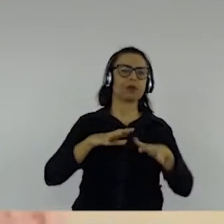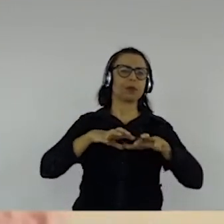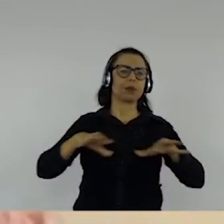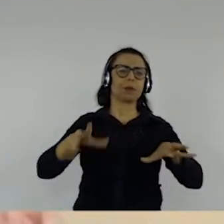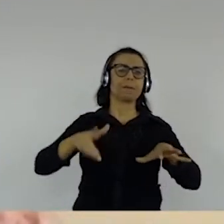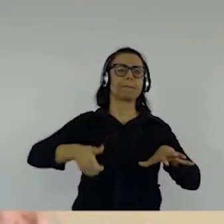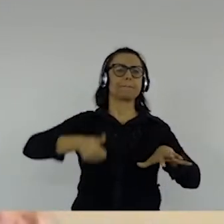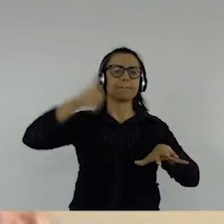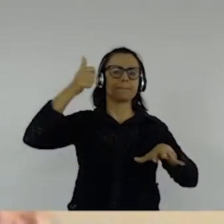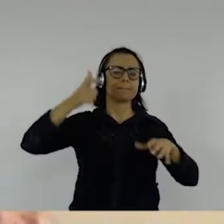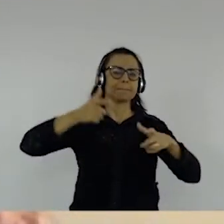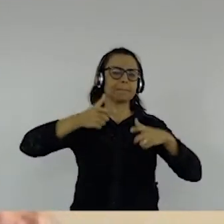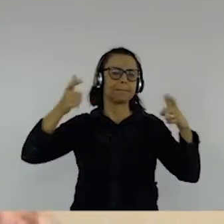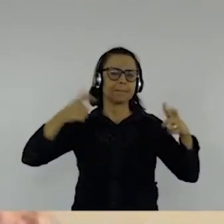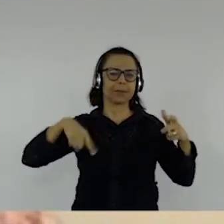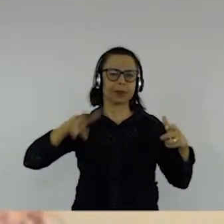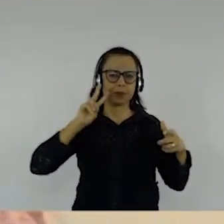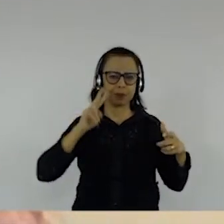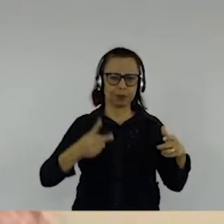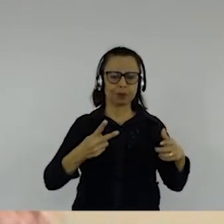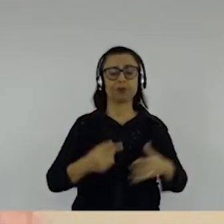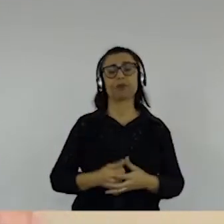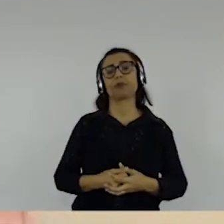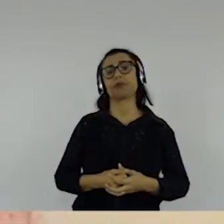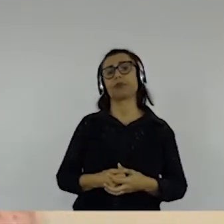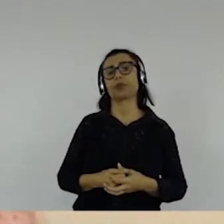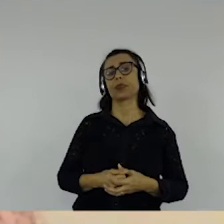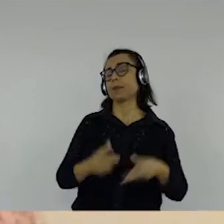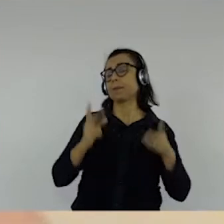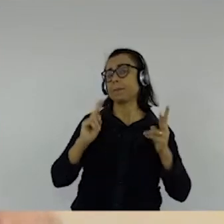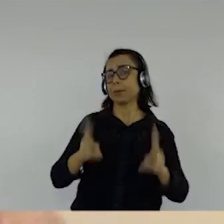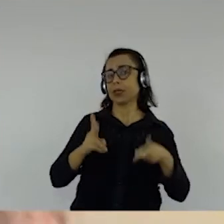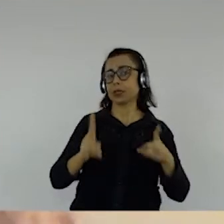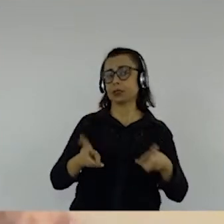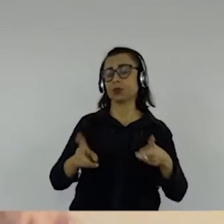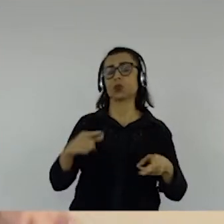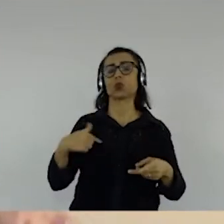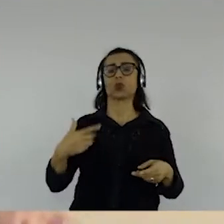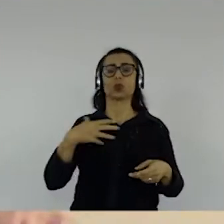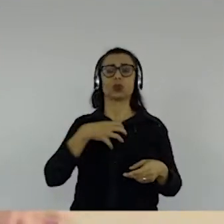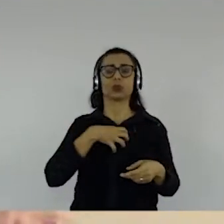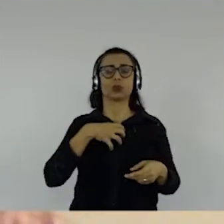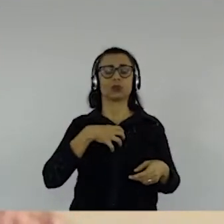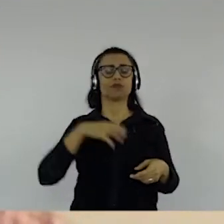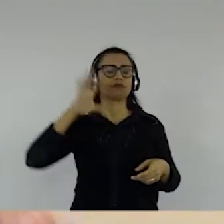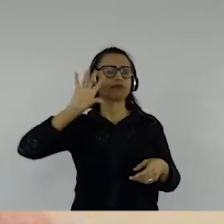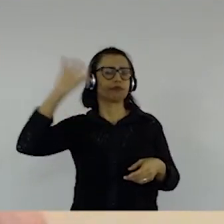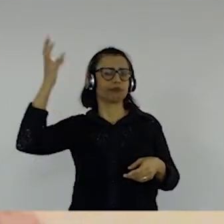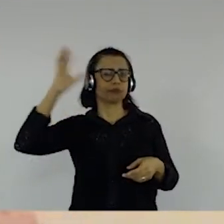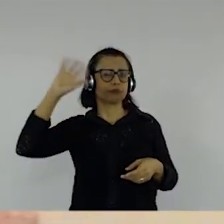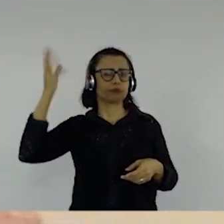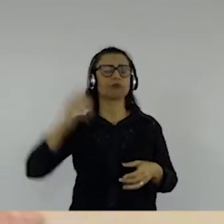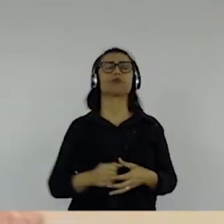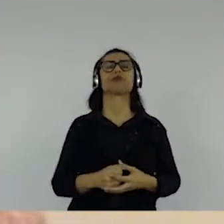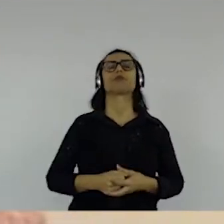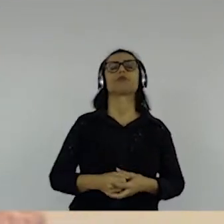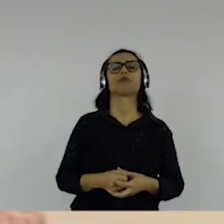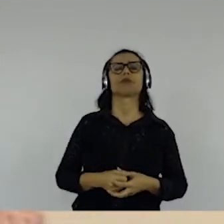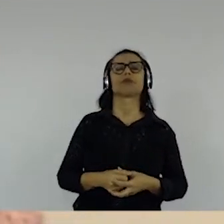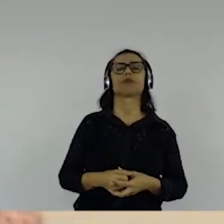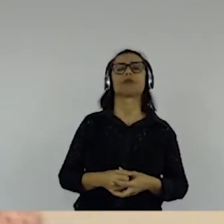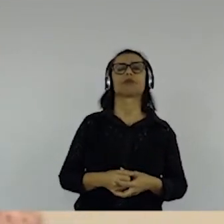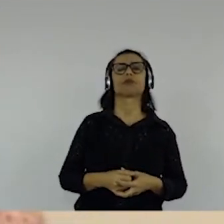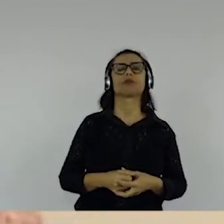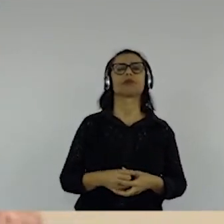maior para esse reconhecimento. Porém, mesmo quando estamos diante dessas situações, ou seja, mesmo quando estamos diante